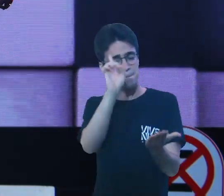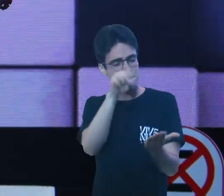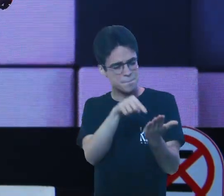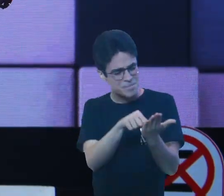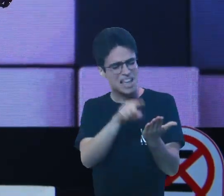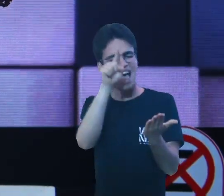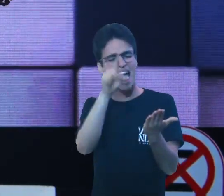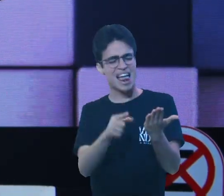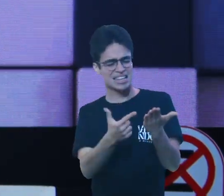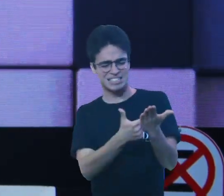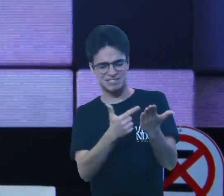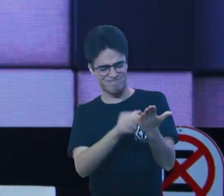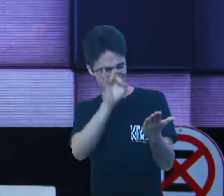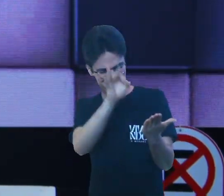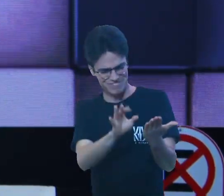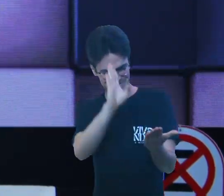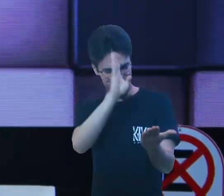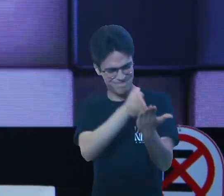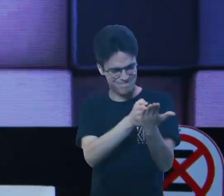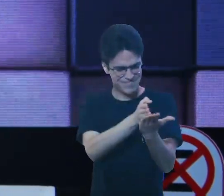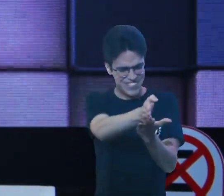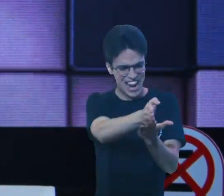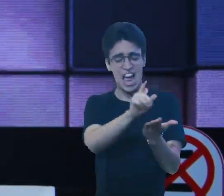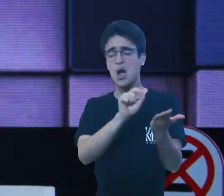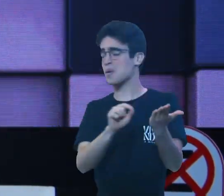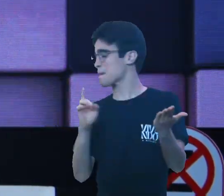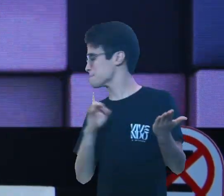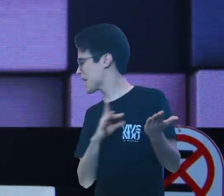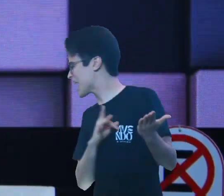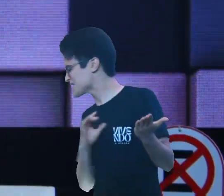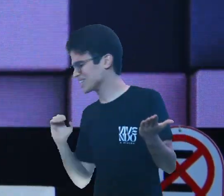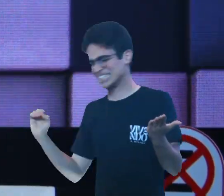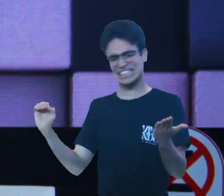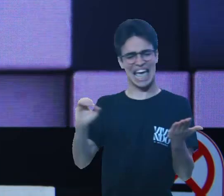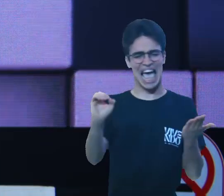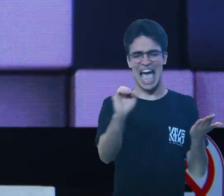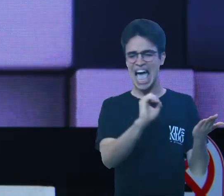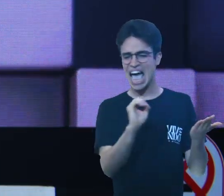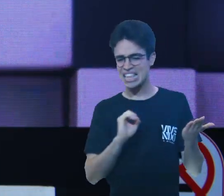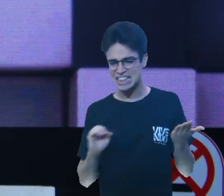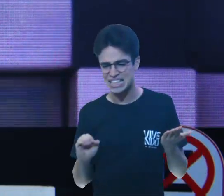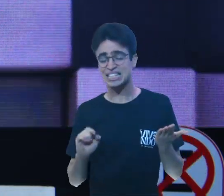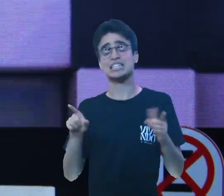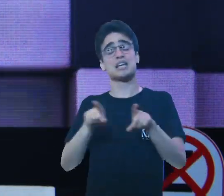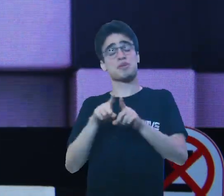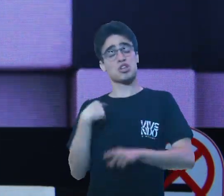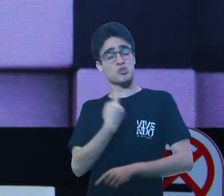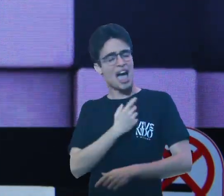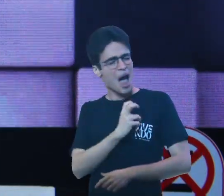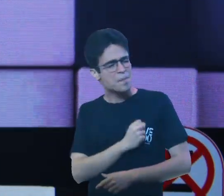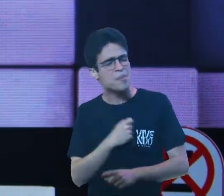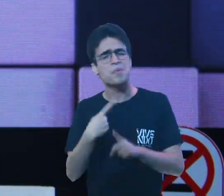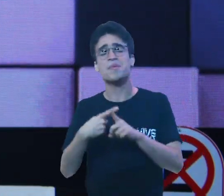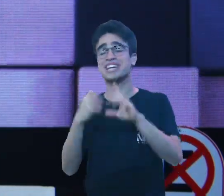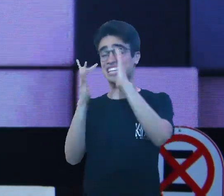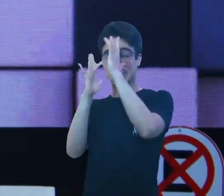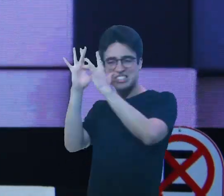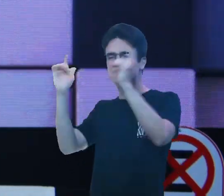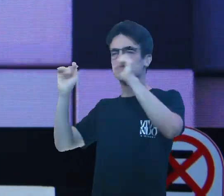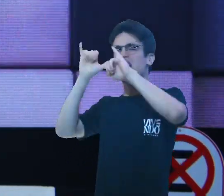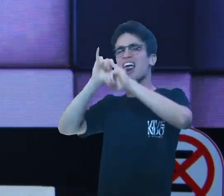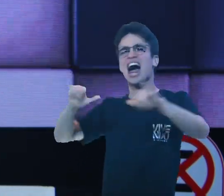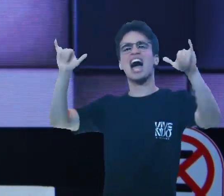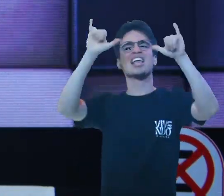de fé, sem nenhum medo de retaliação. Amamos que podemos gritar o teu nome na